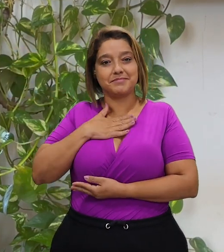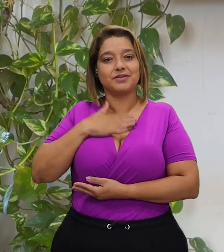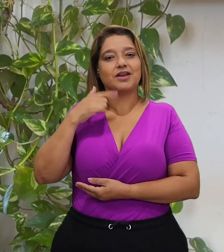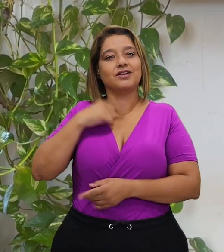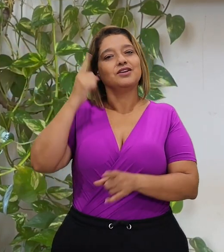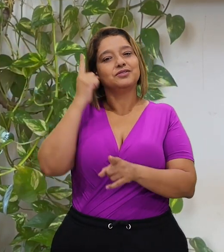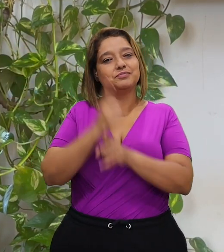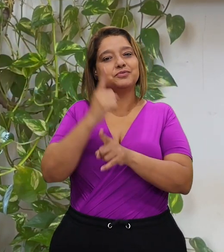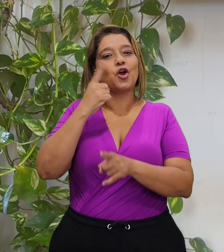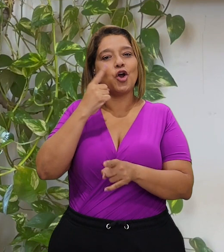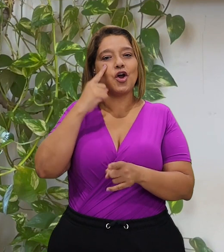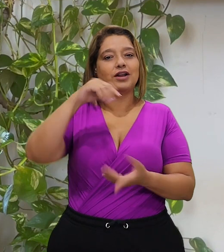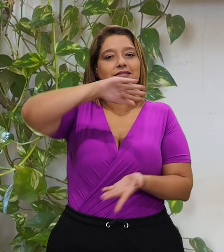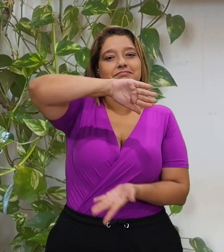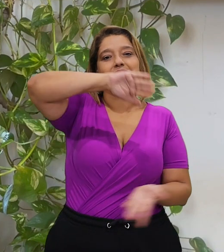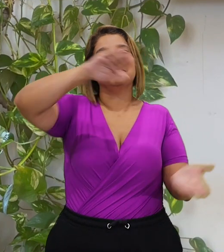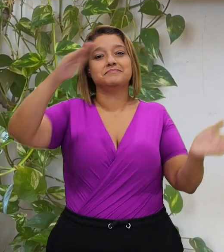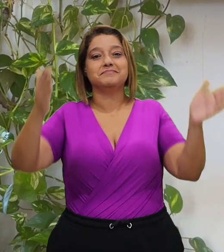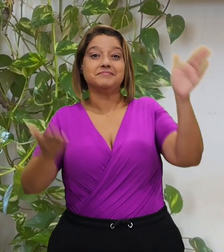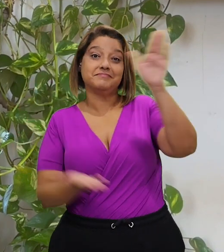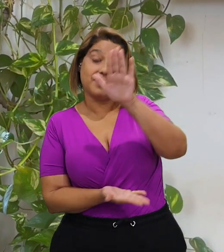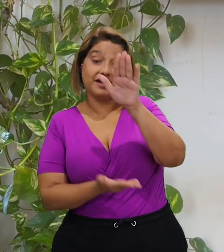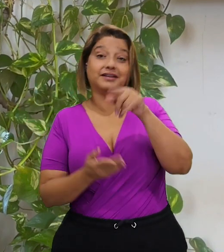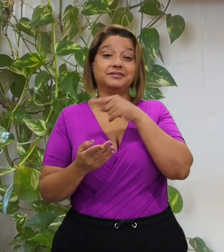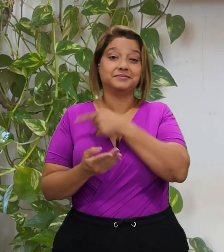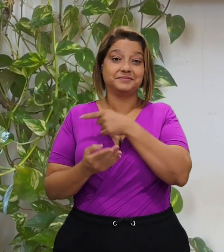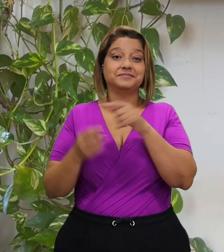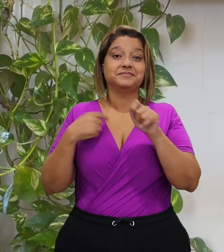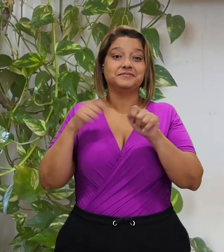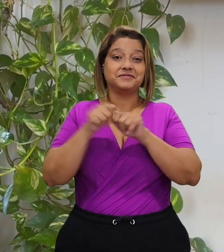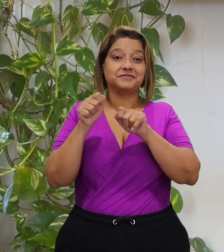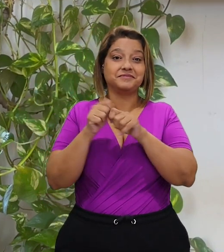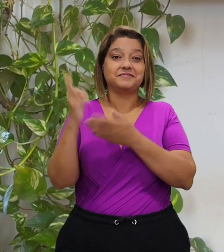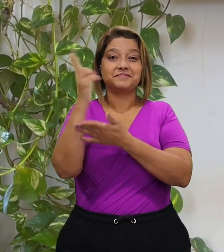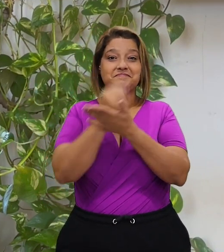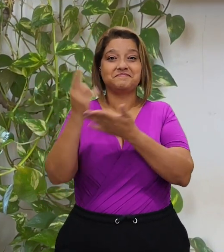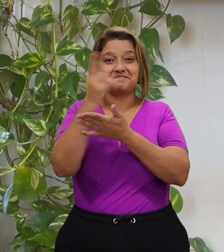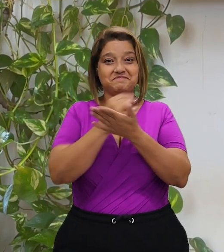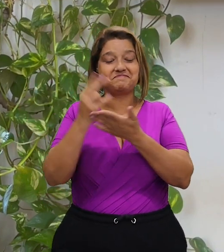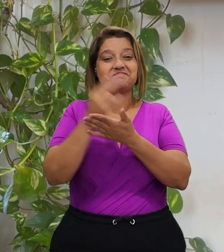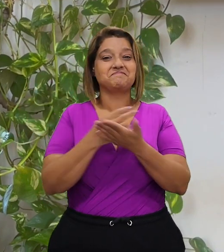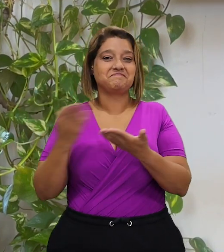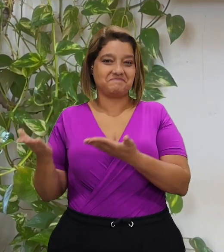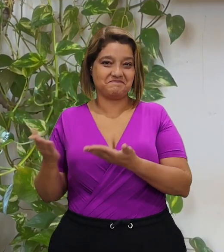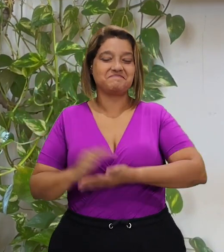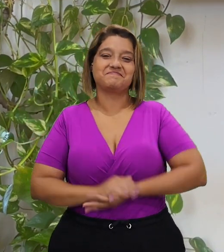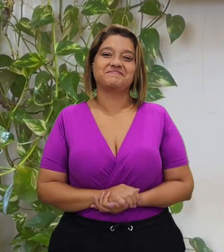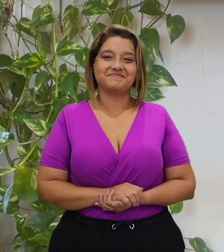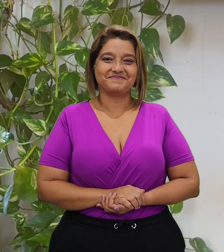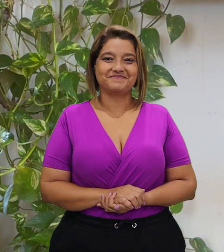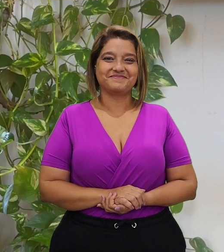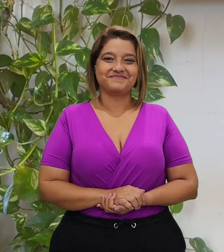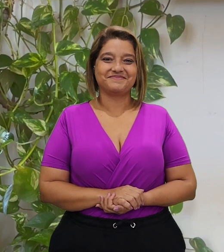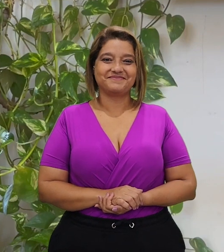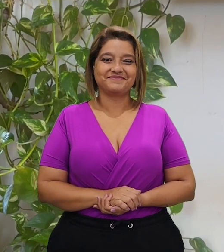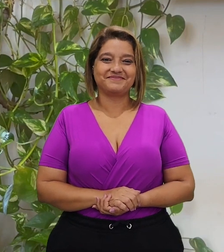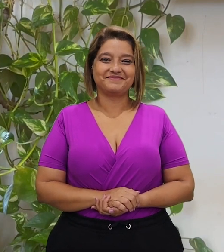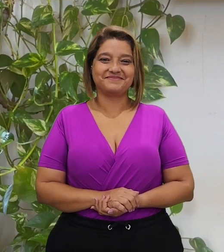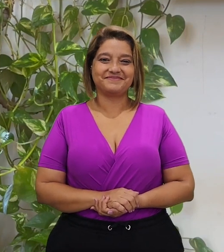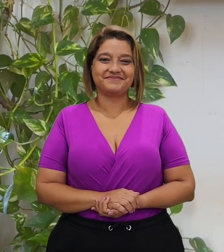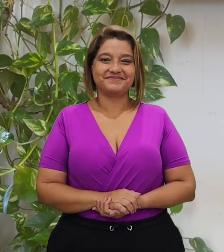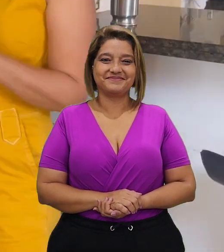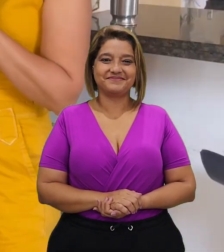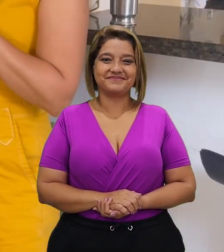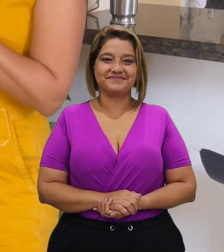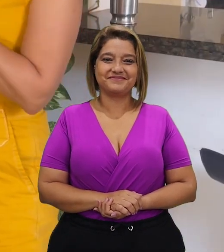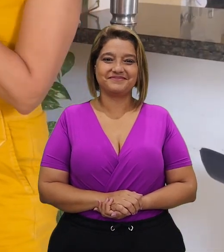na universidade foi o Kleber Gouveia. E ele me fez um desafio que era simplesmente pegar a tinta, sem pensar em nada, e pintar